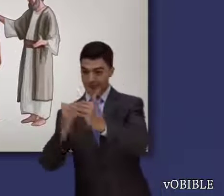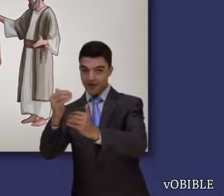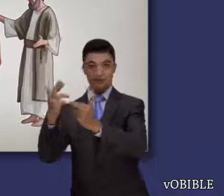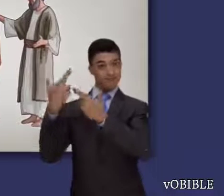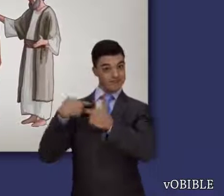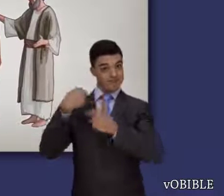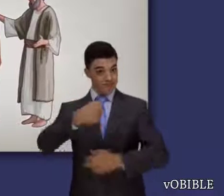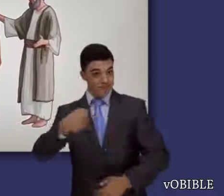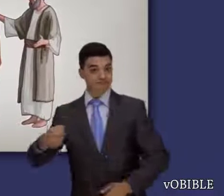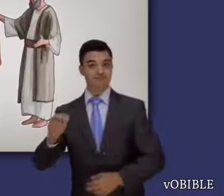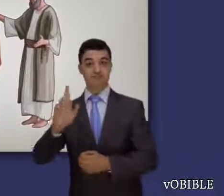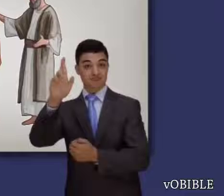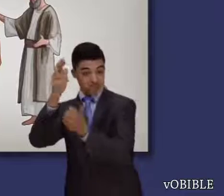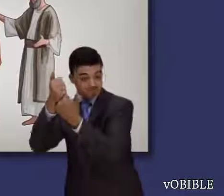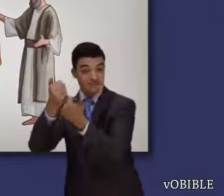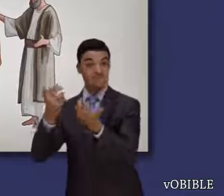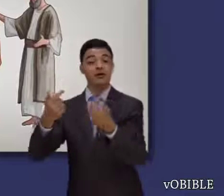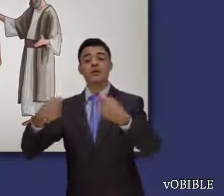ou ancião precisa fazer.